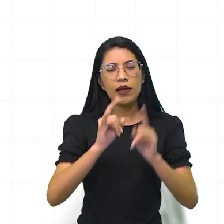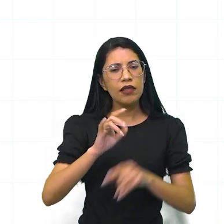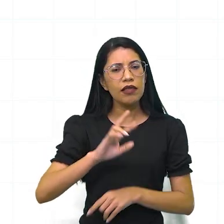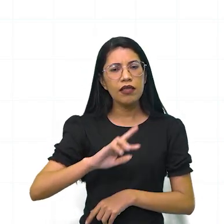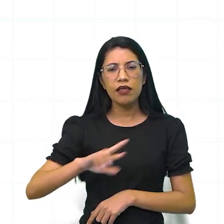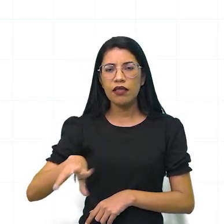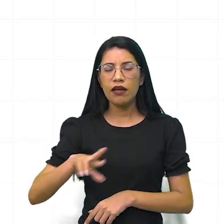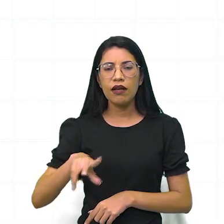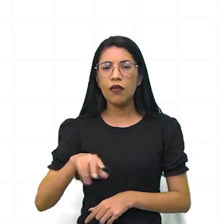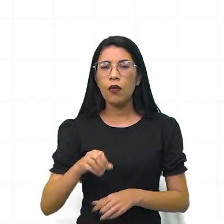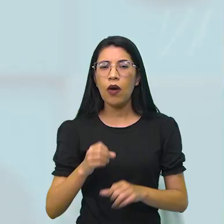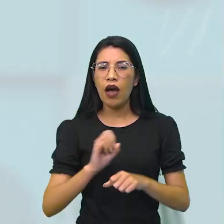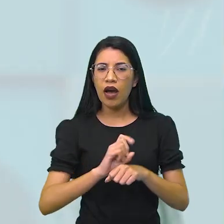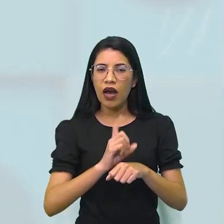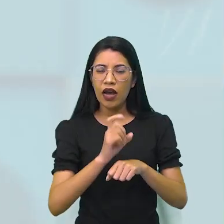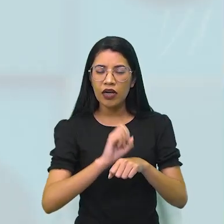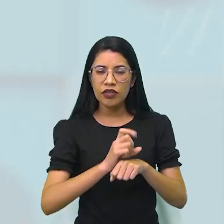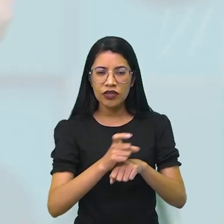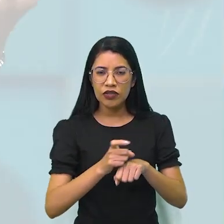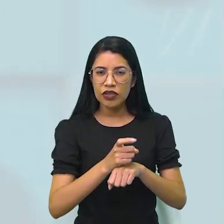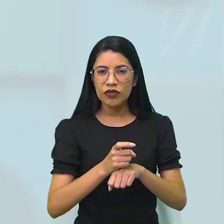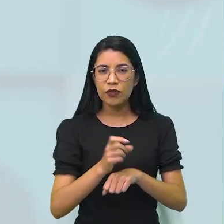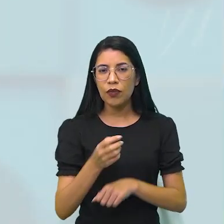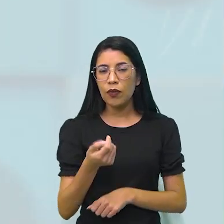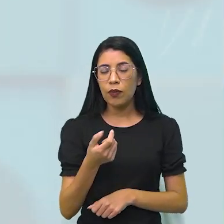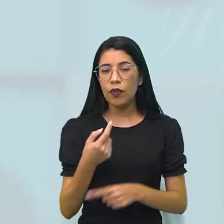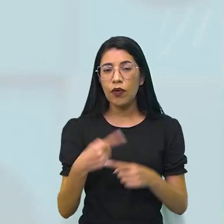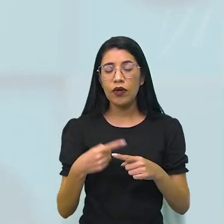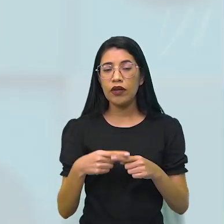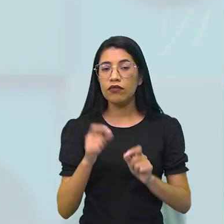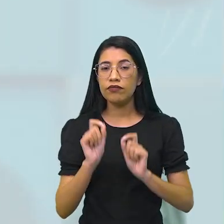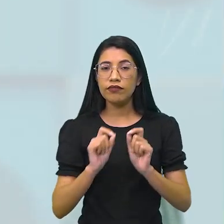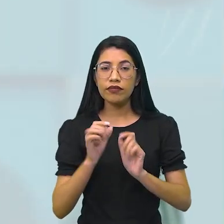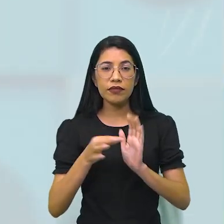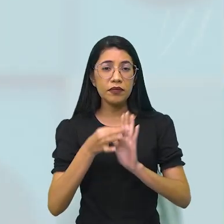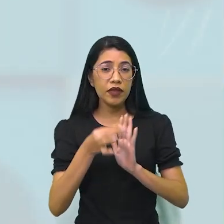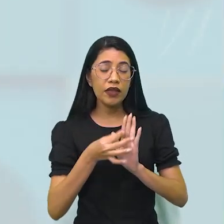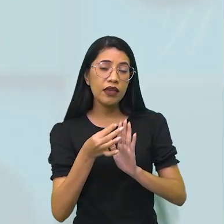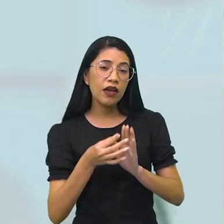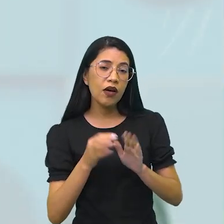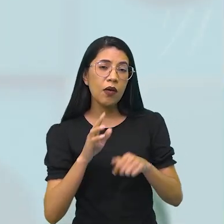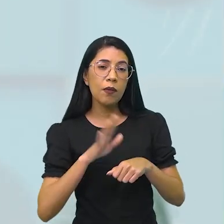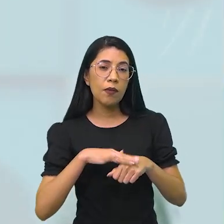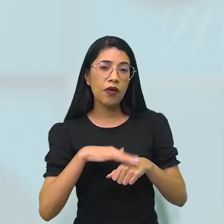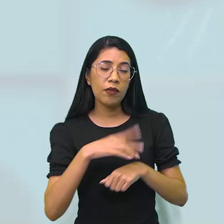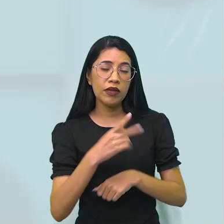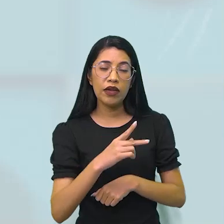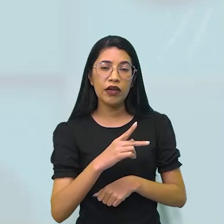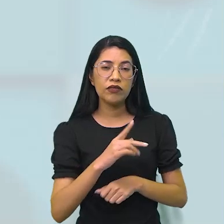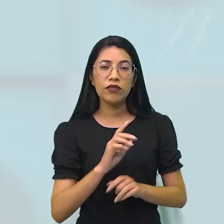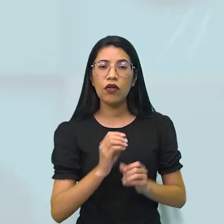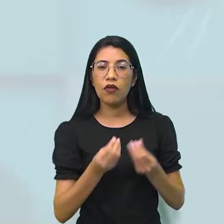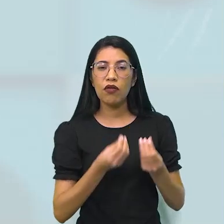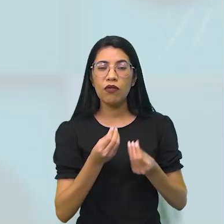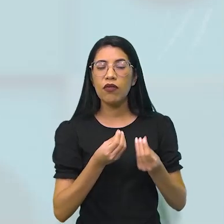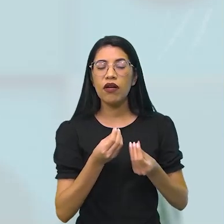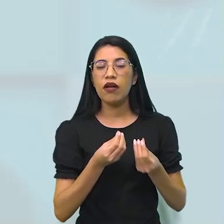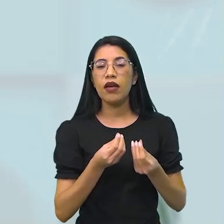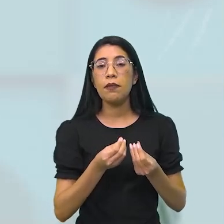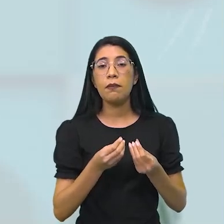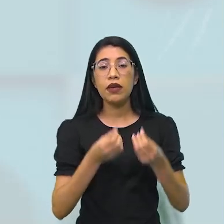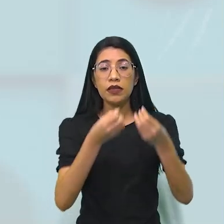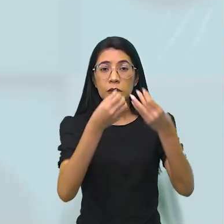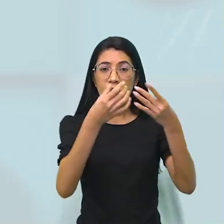de adjetivos, porque o objetivo aqui não é da impressão dele em relação ao apartamento, e sim falar